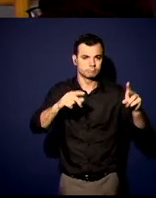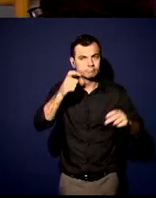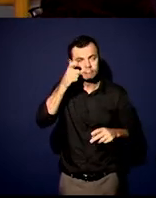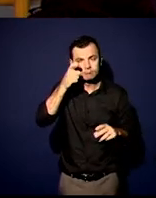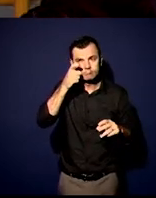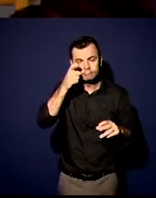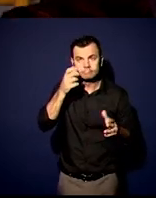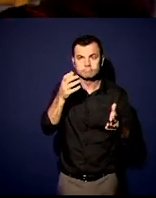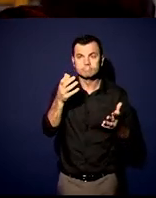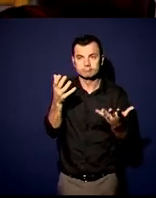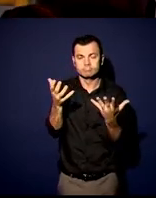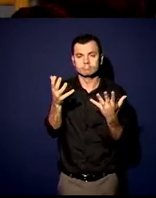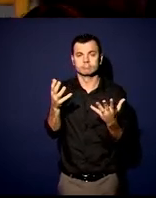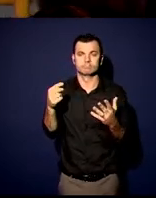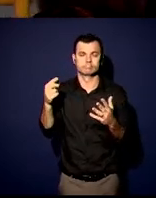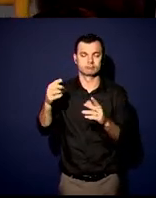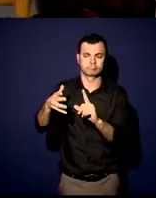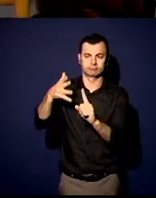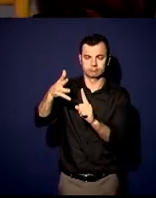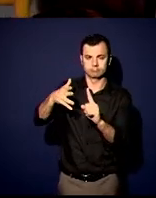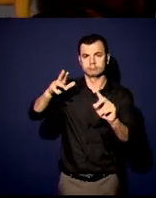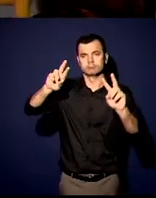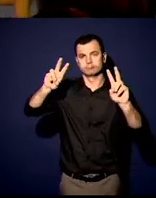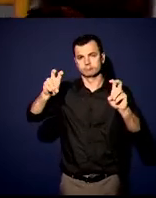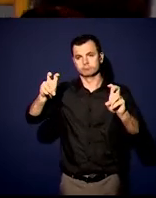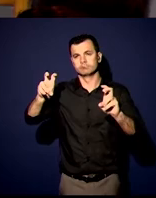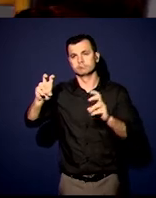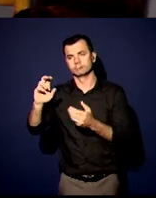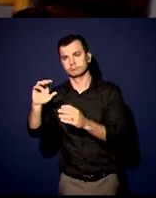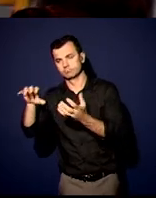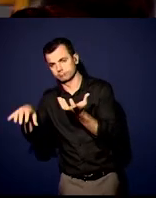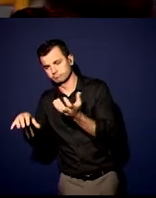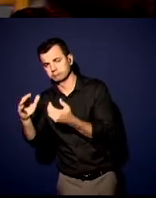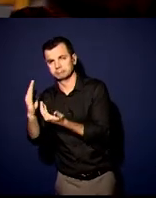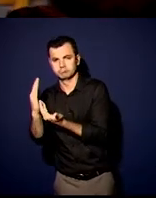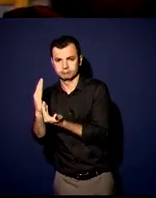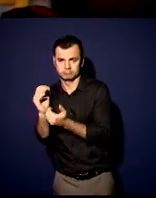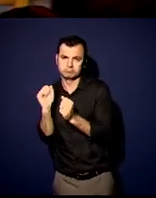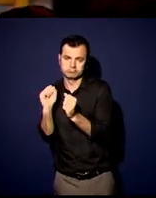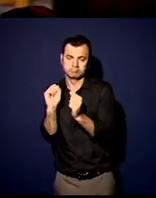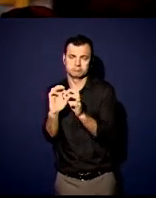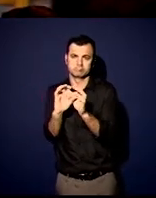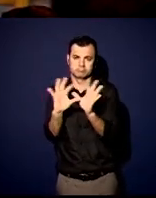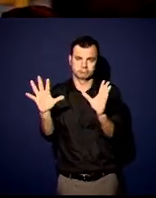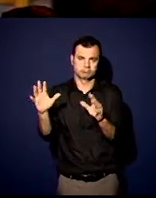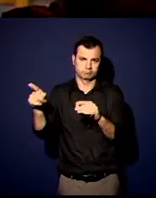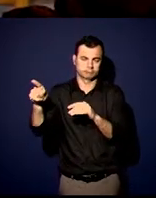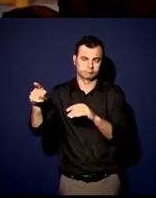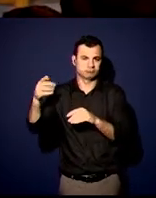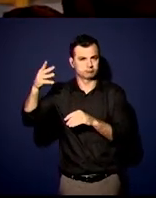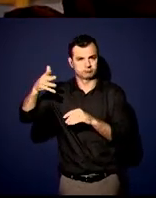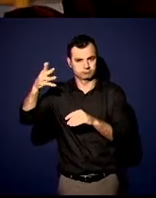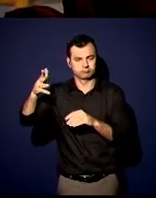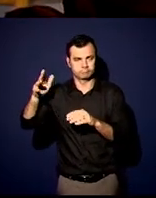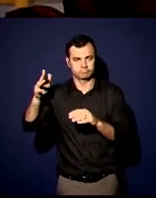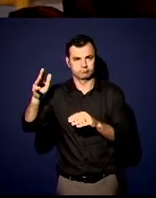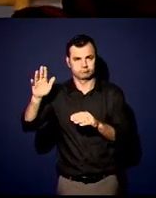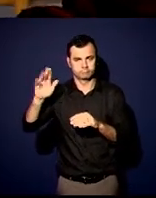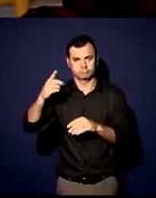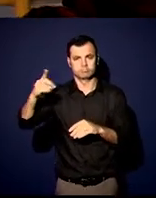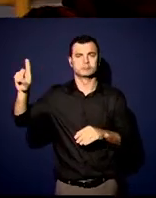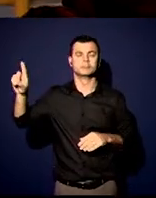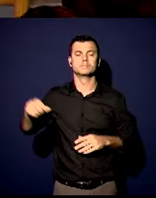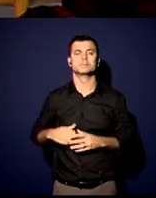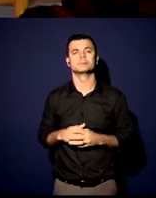enfim bastante sobre o congresso agora e então só fica livre para essa mensagem final aqui para todos